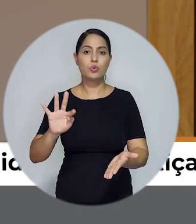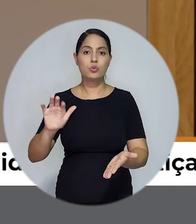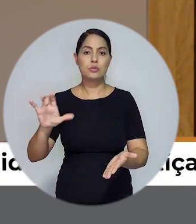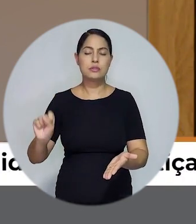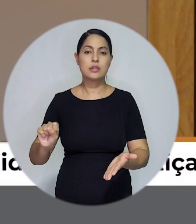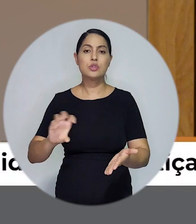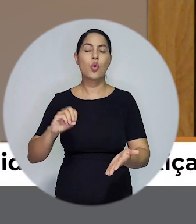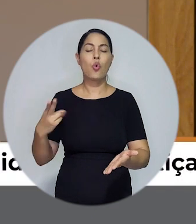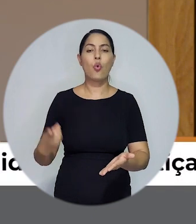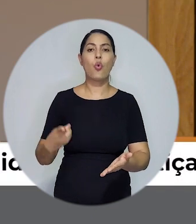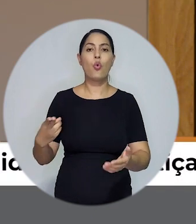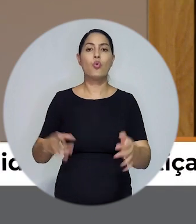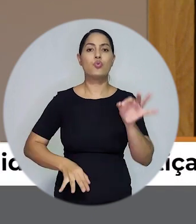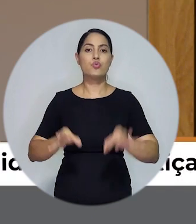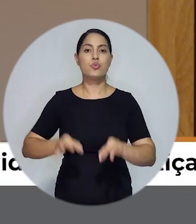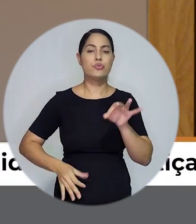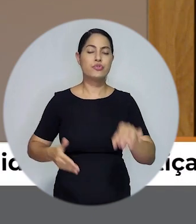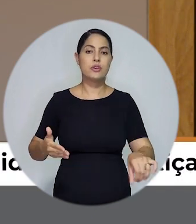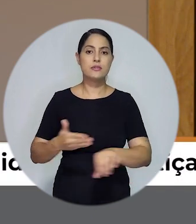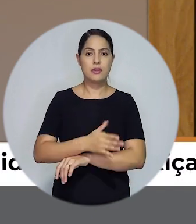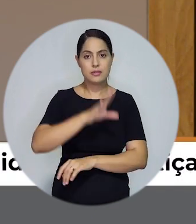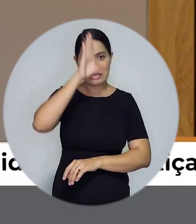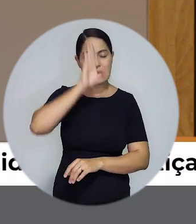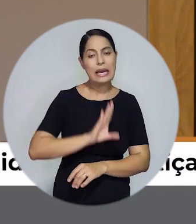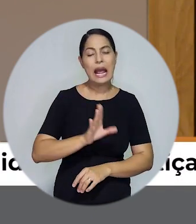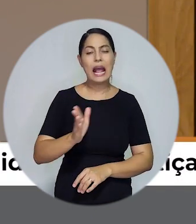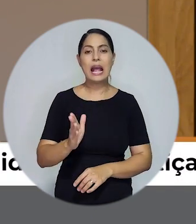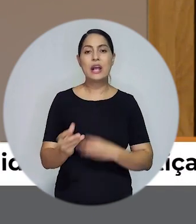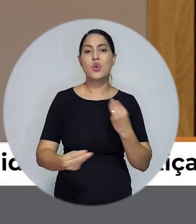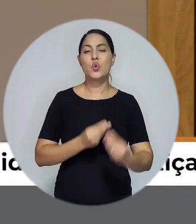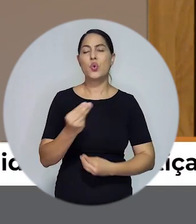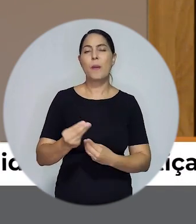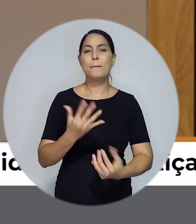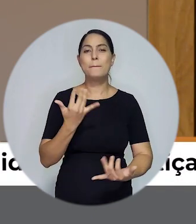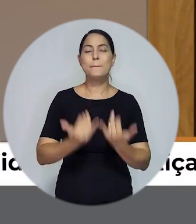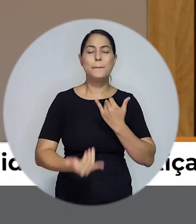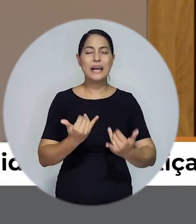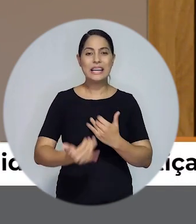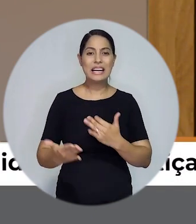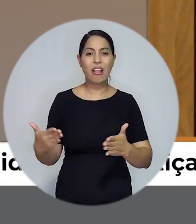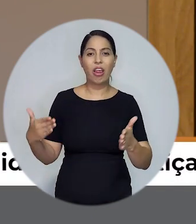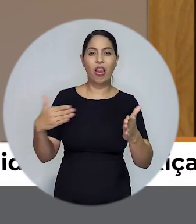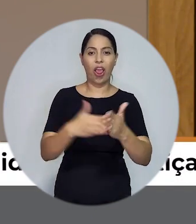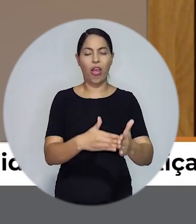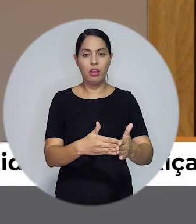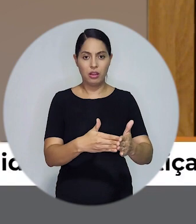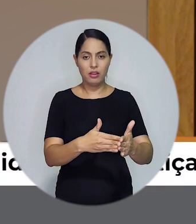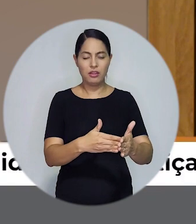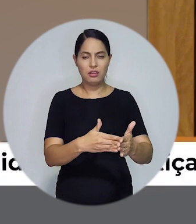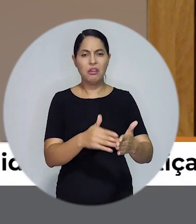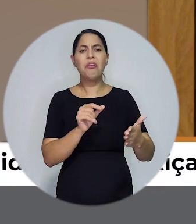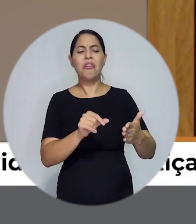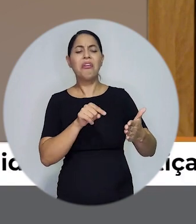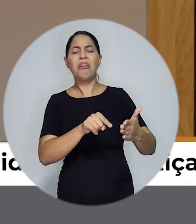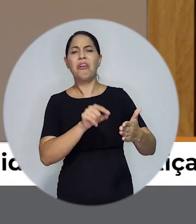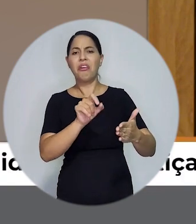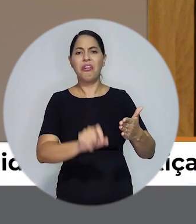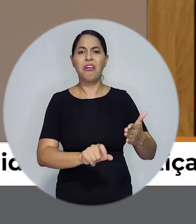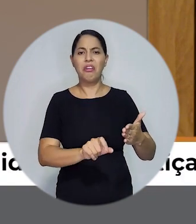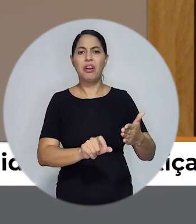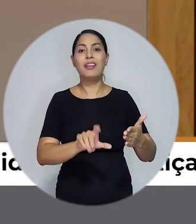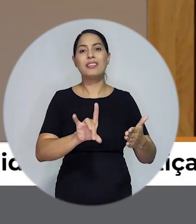assistência judiciária gratuita esbarra sempre numa barreira quase